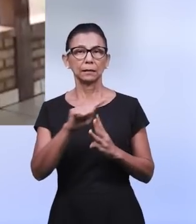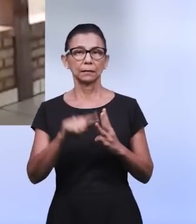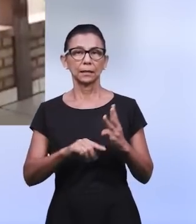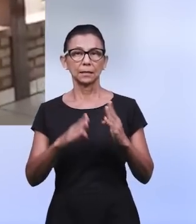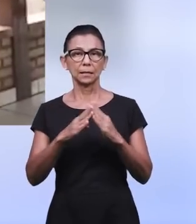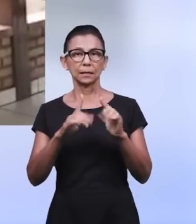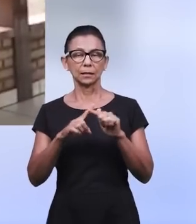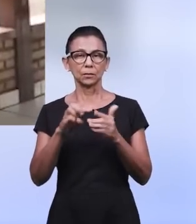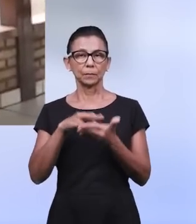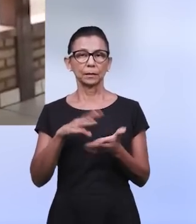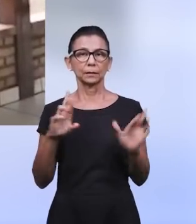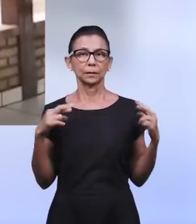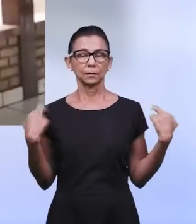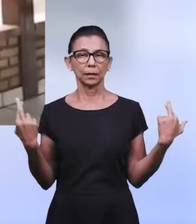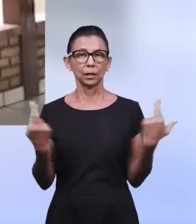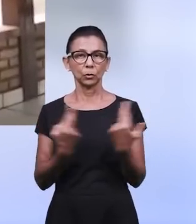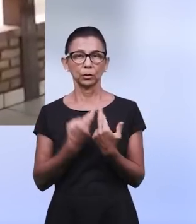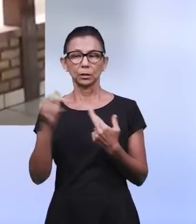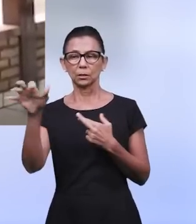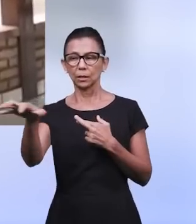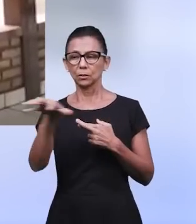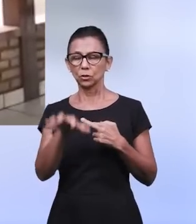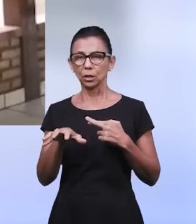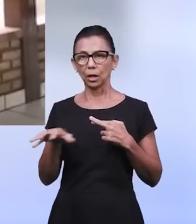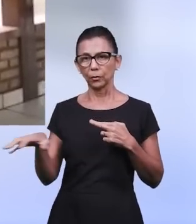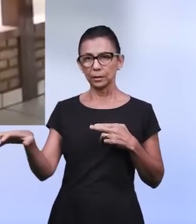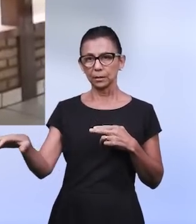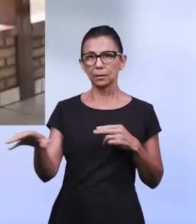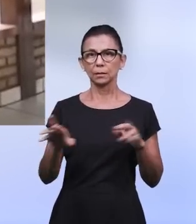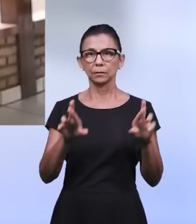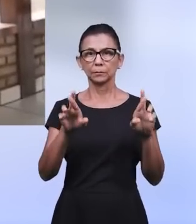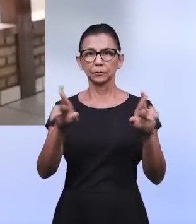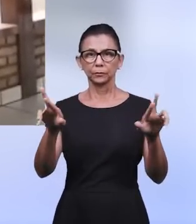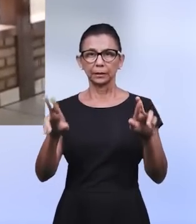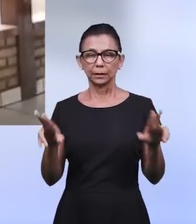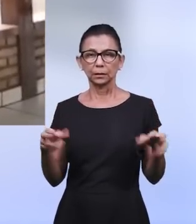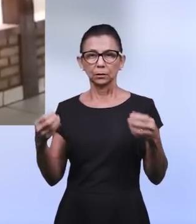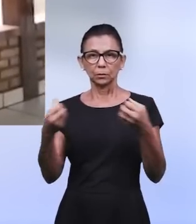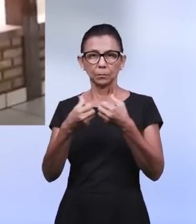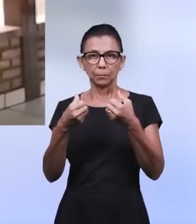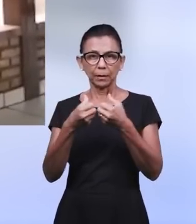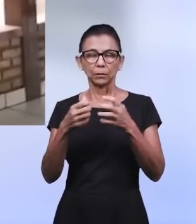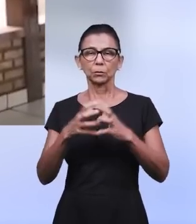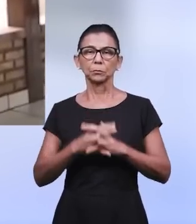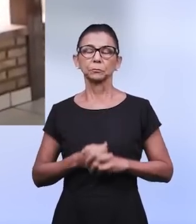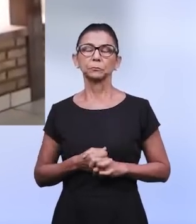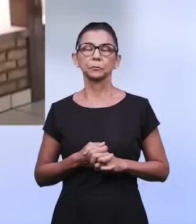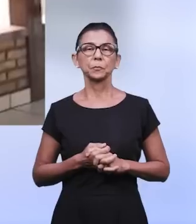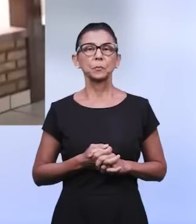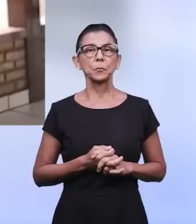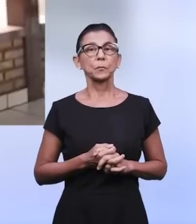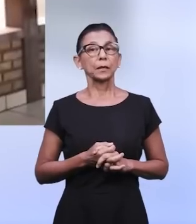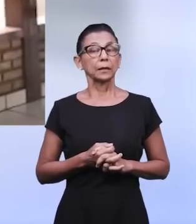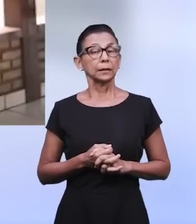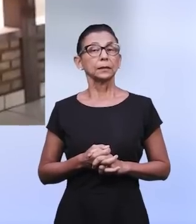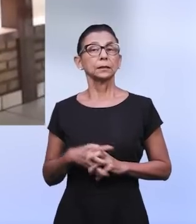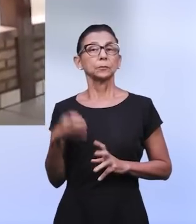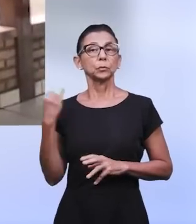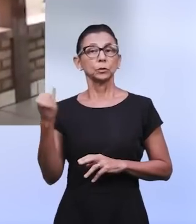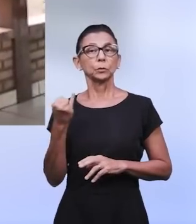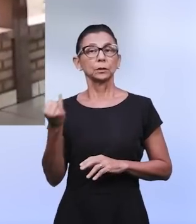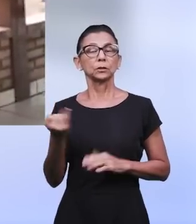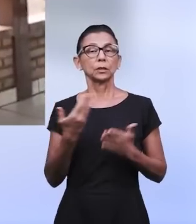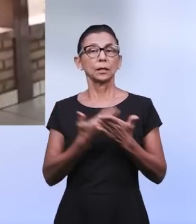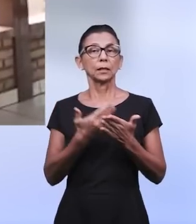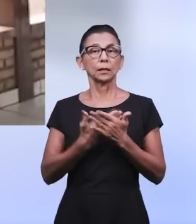Jair, do Parque Vitória, onde têm sido abordados ensinos doutrinários, como esse momento da última hora, o batismo